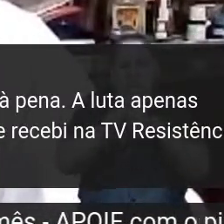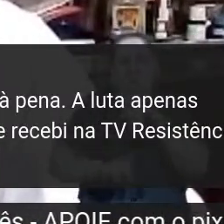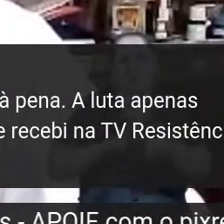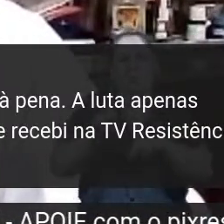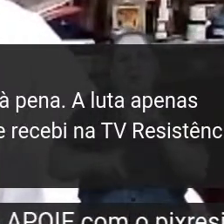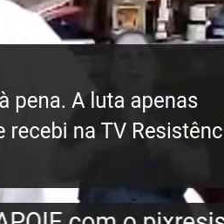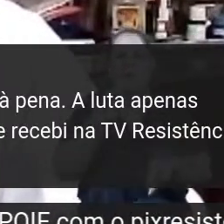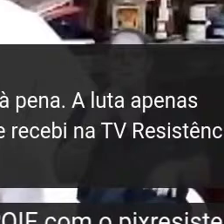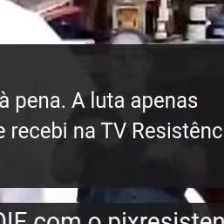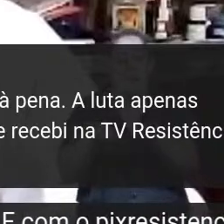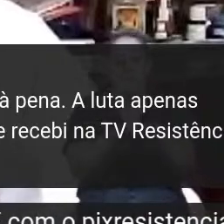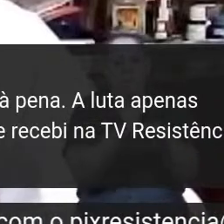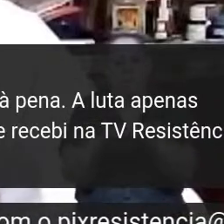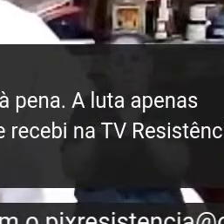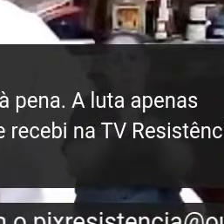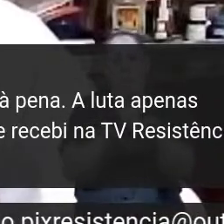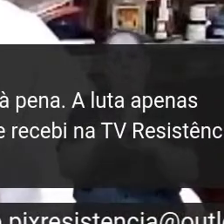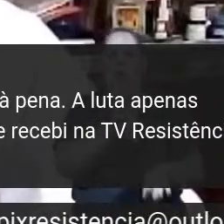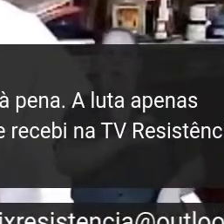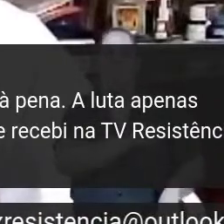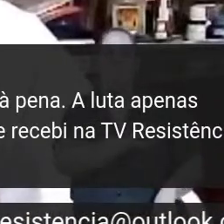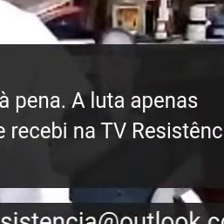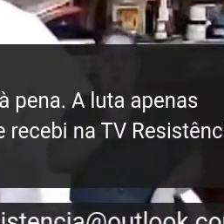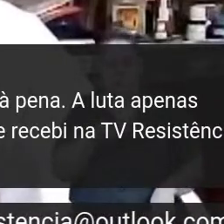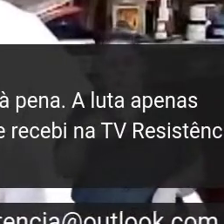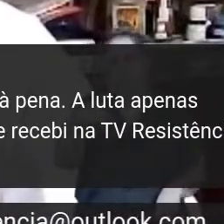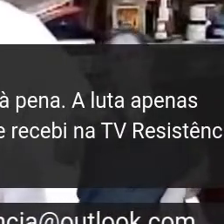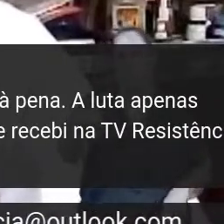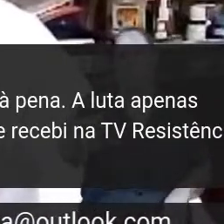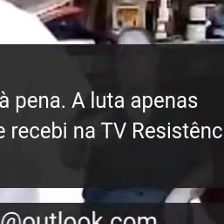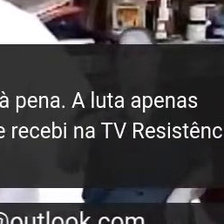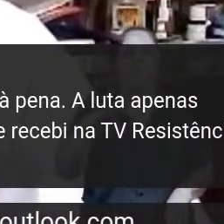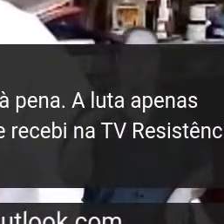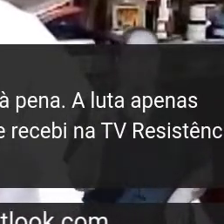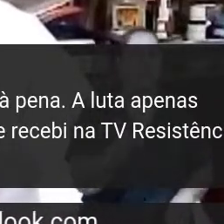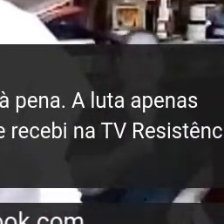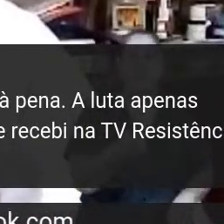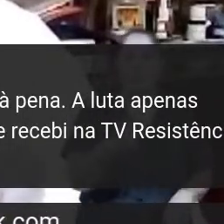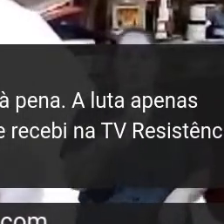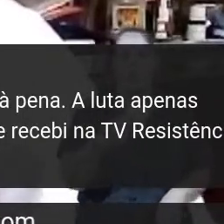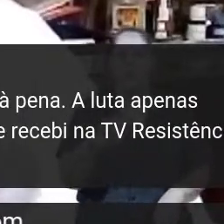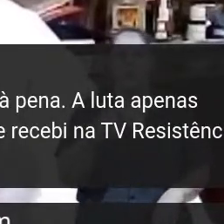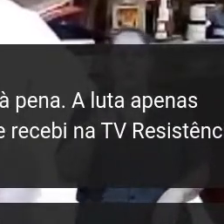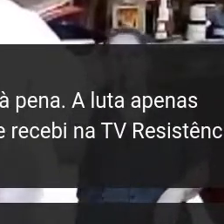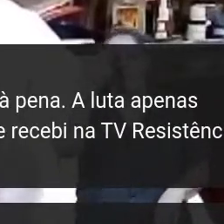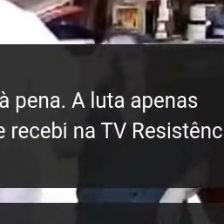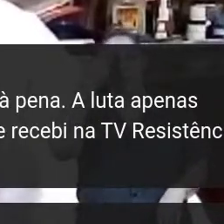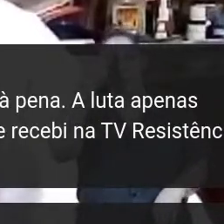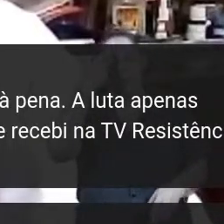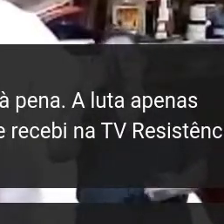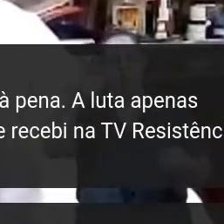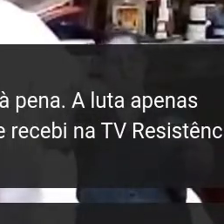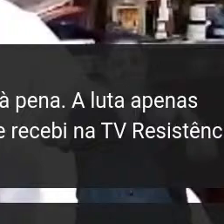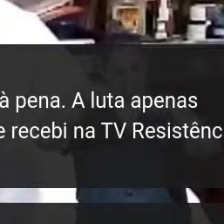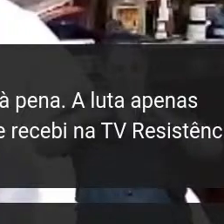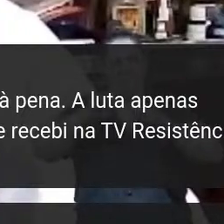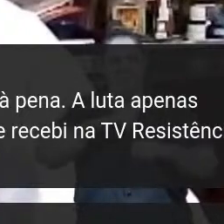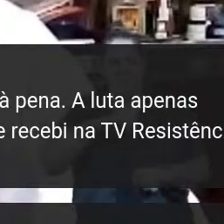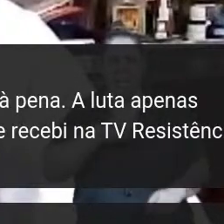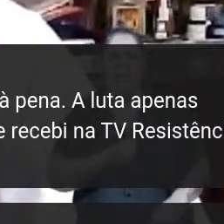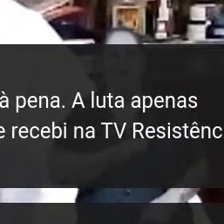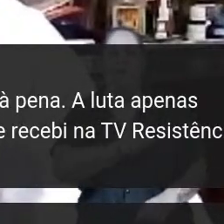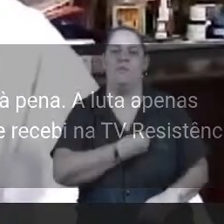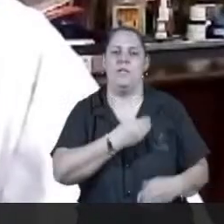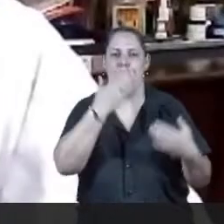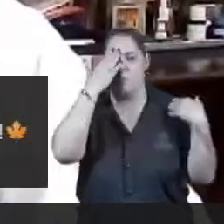comum e é o amor ao próximo. Tudo isso são dimensões que você traz consigo. Muito